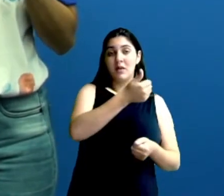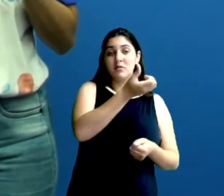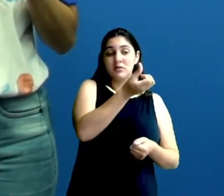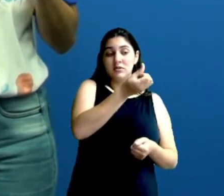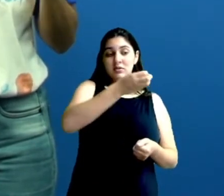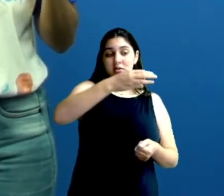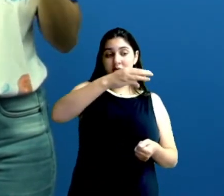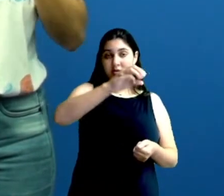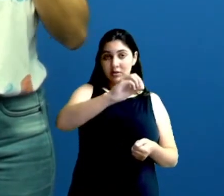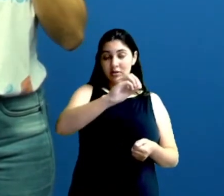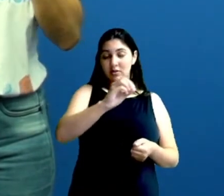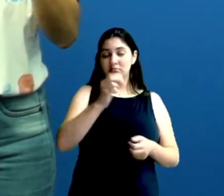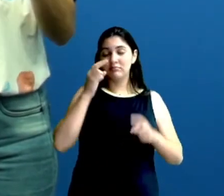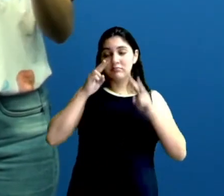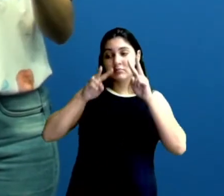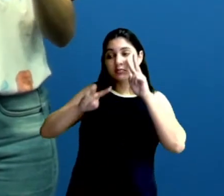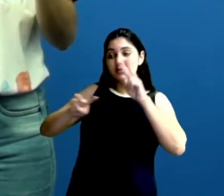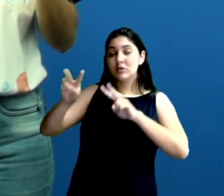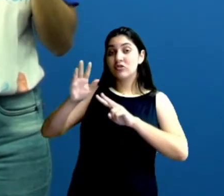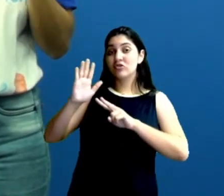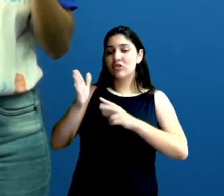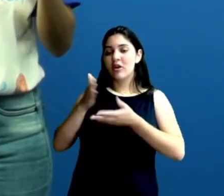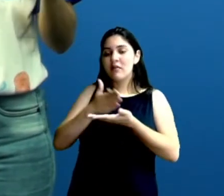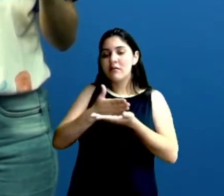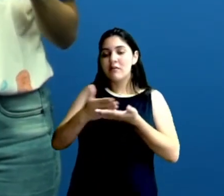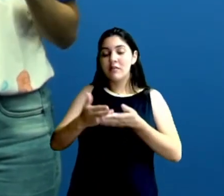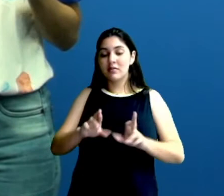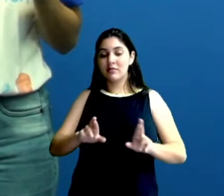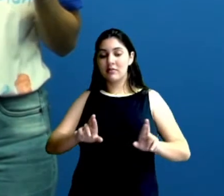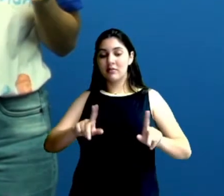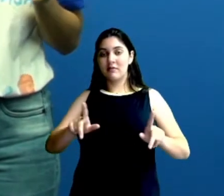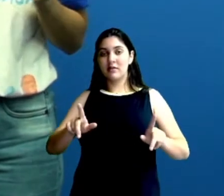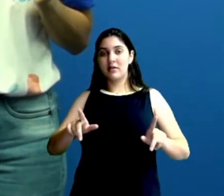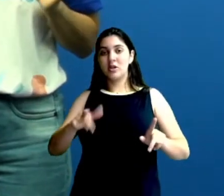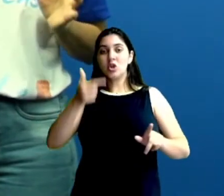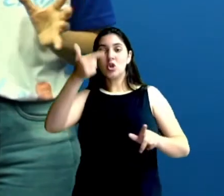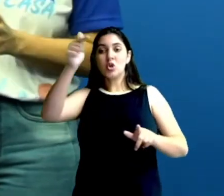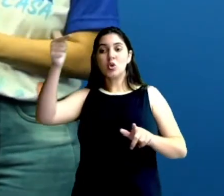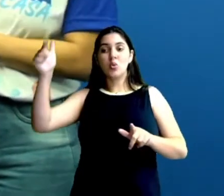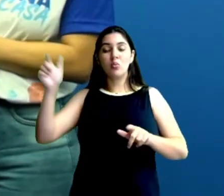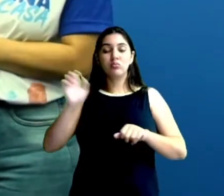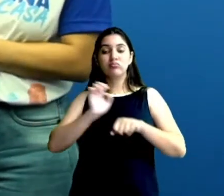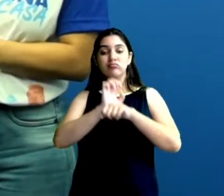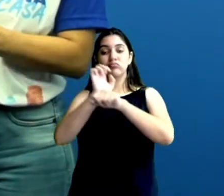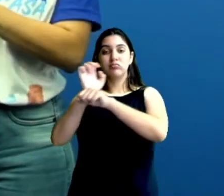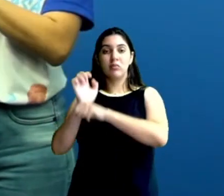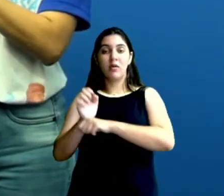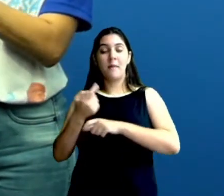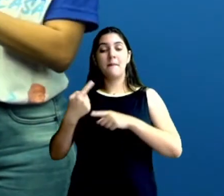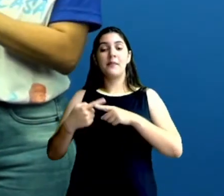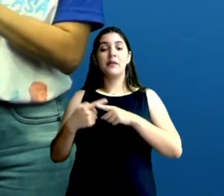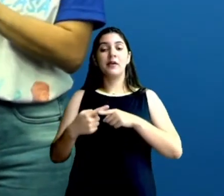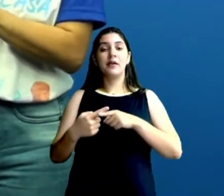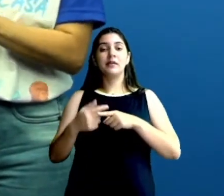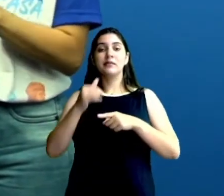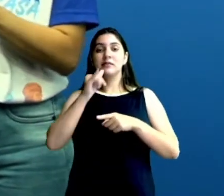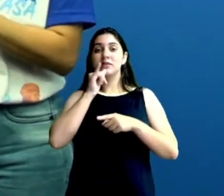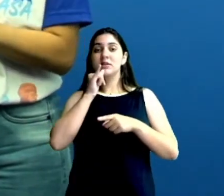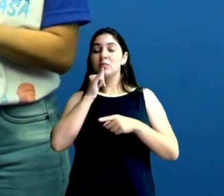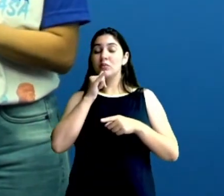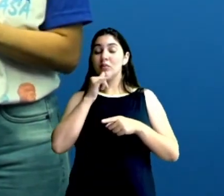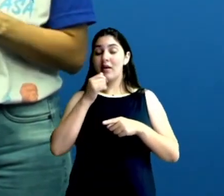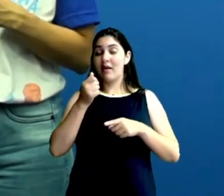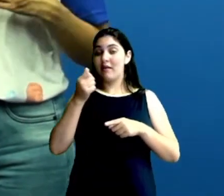Então, observem que já começa a se diferenciar de outras capitanias, porque no caso não era um estado ainda,